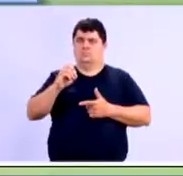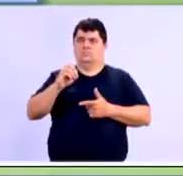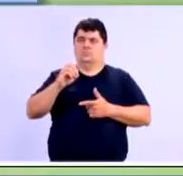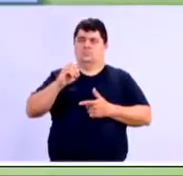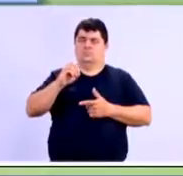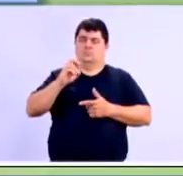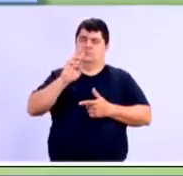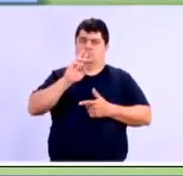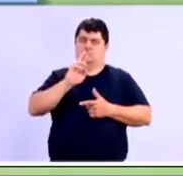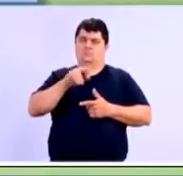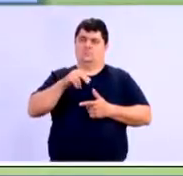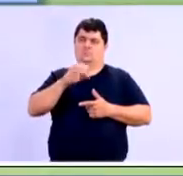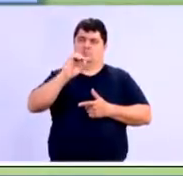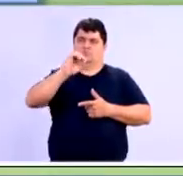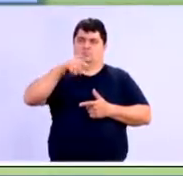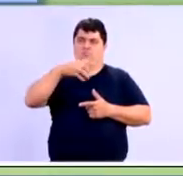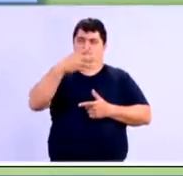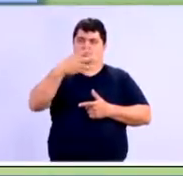meu valor, que dá quanto?